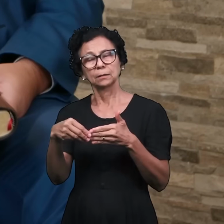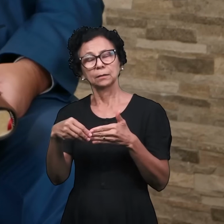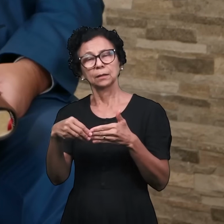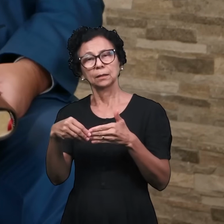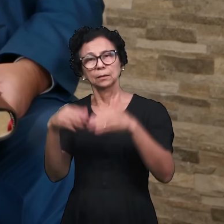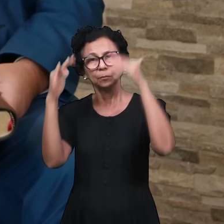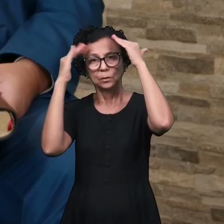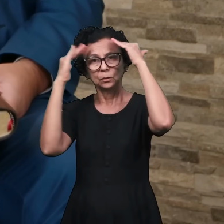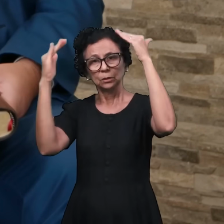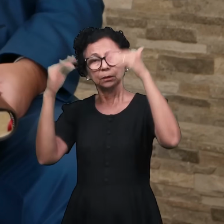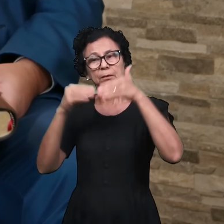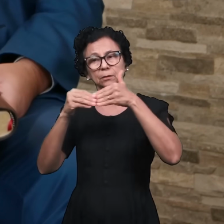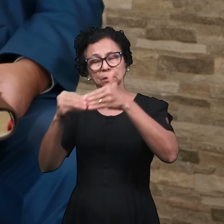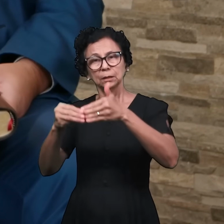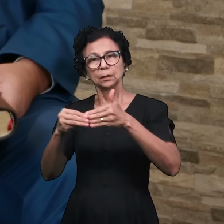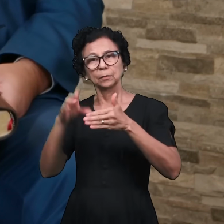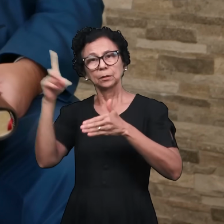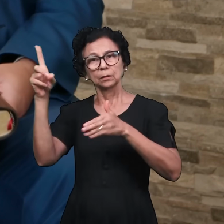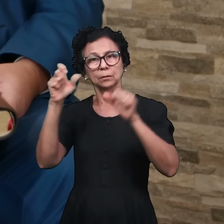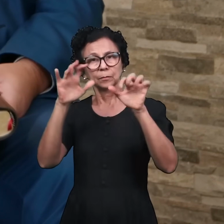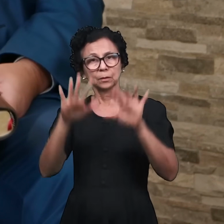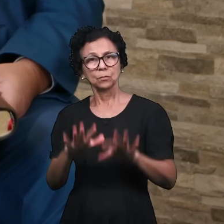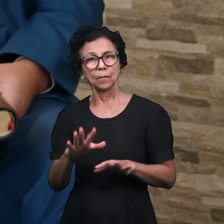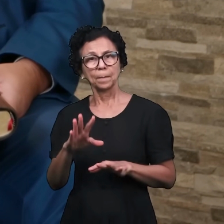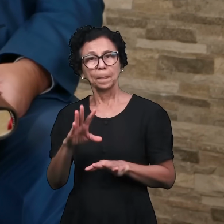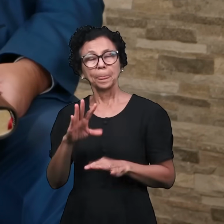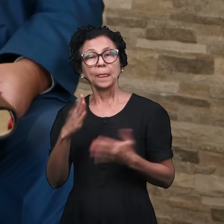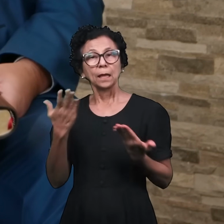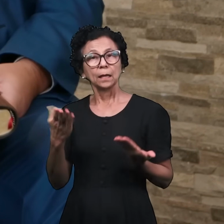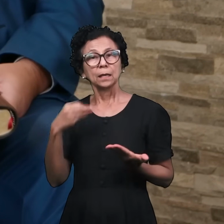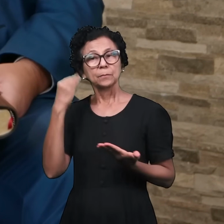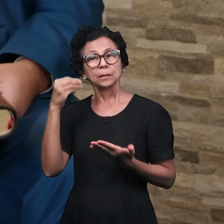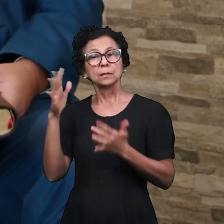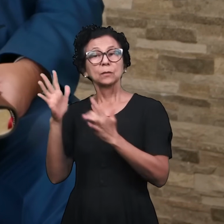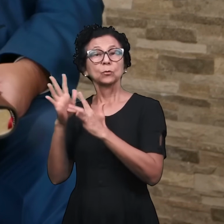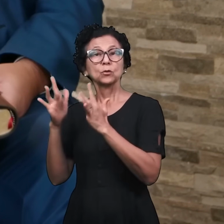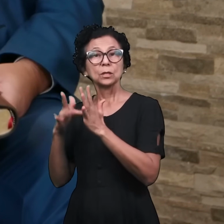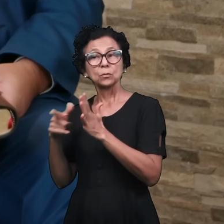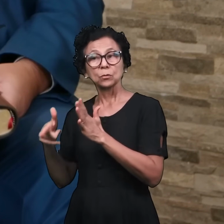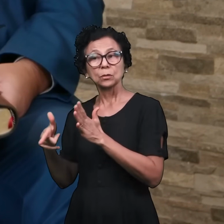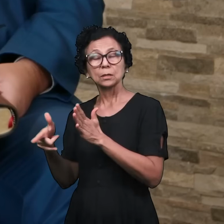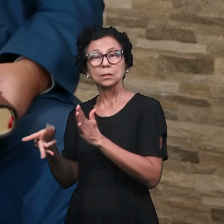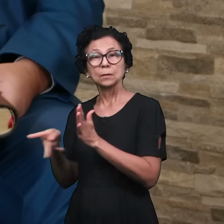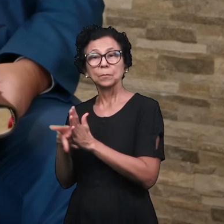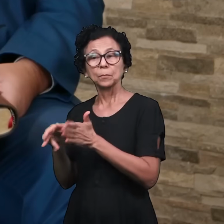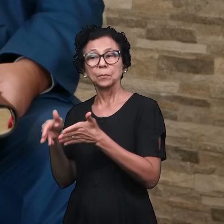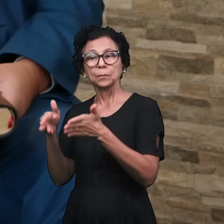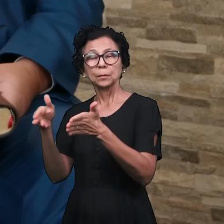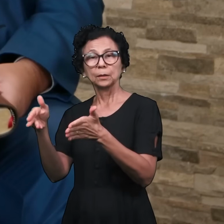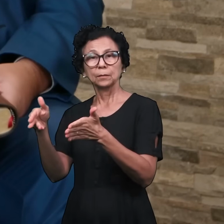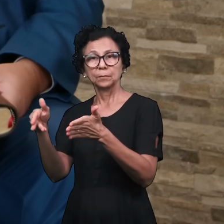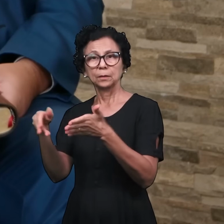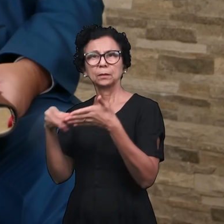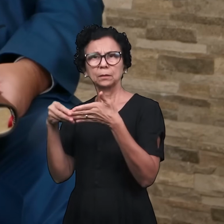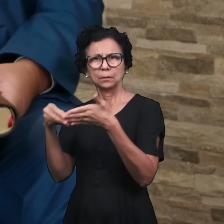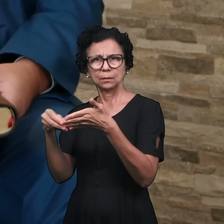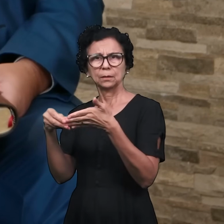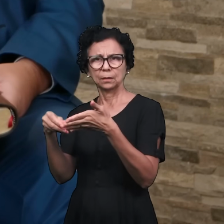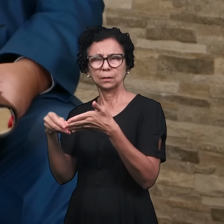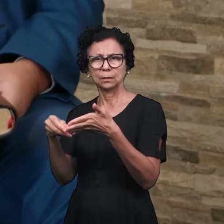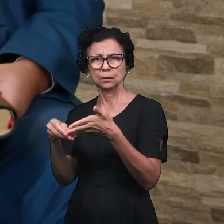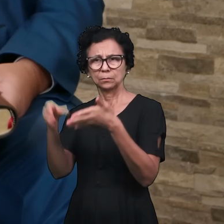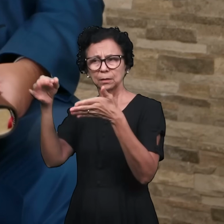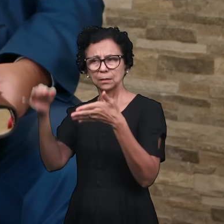favorece essa experiência com o Senhor Jesus, que é o caminho, e aquele que é guiado pelo caminho é que ele está indo